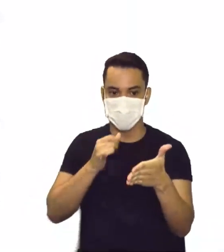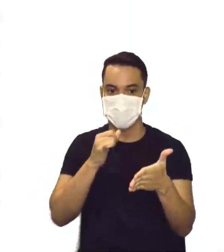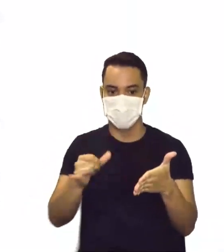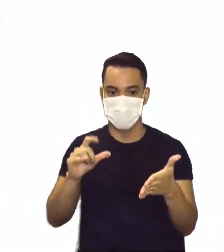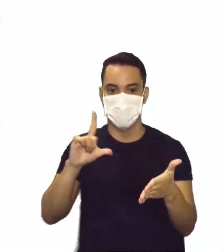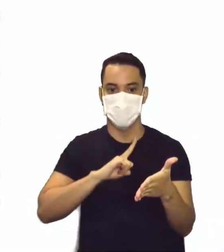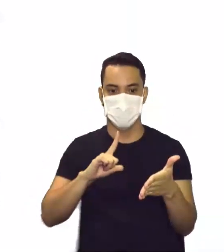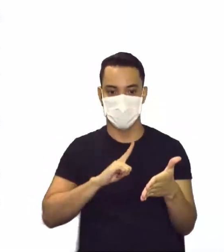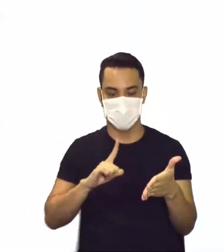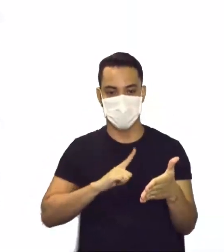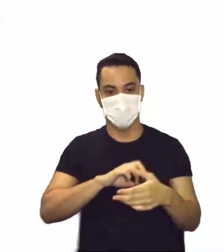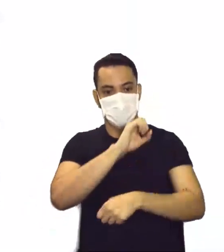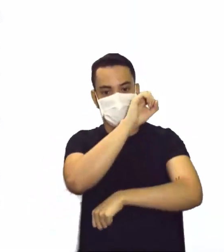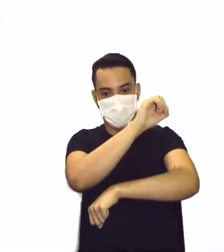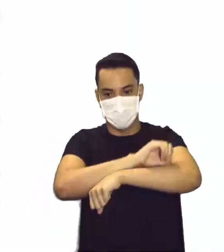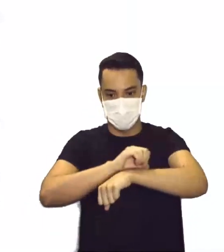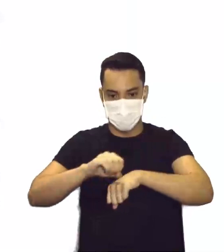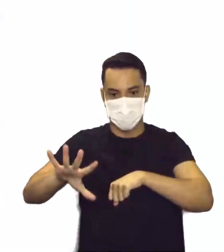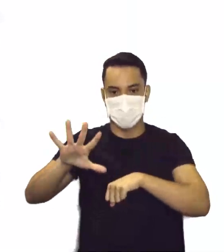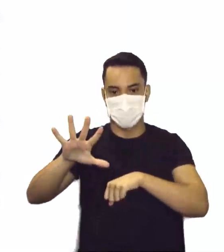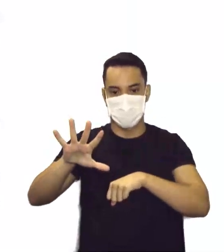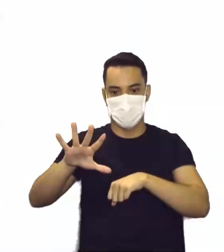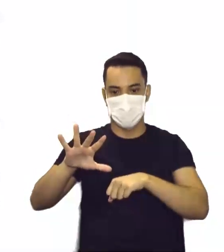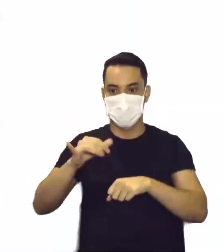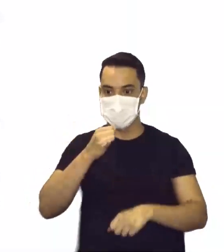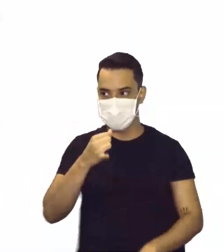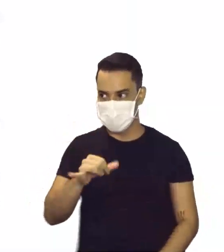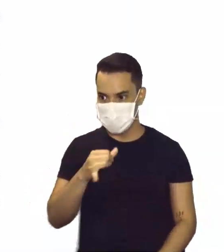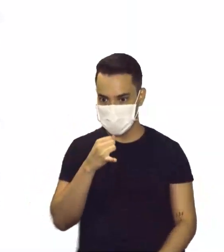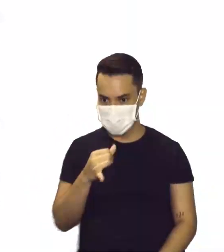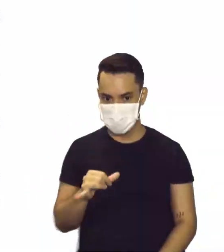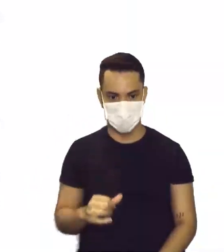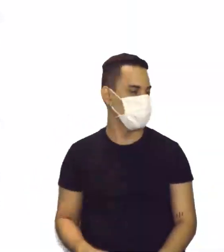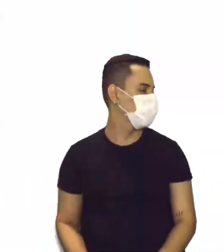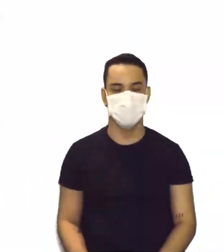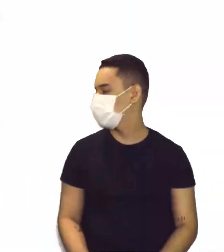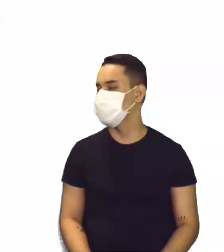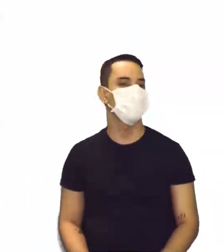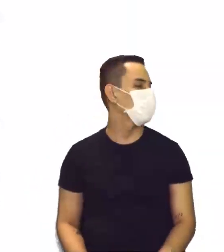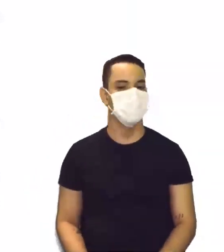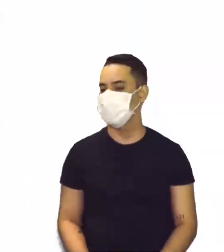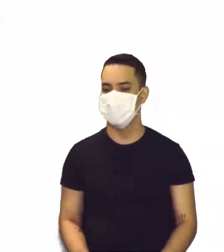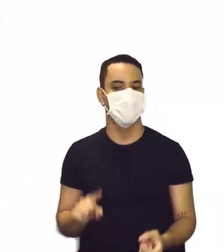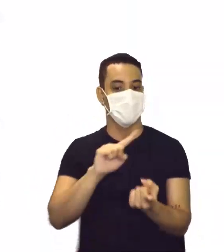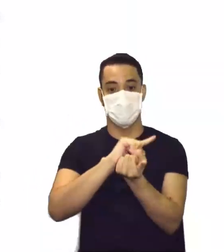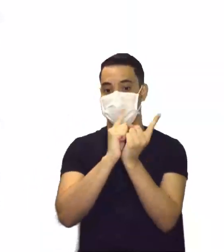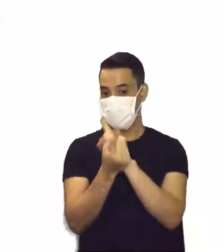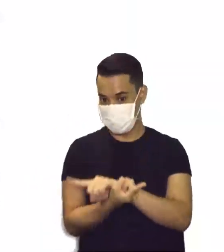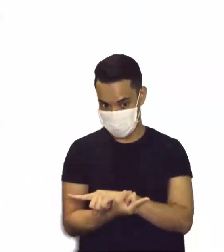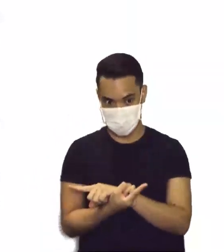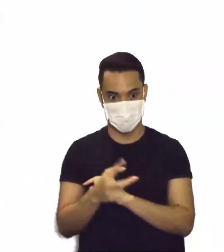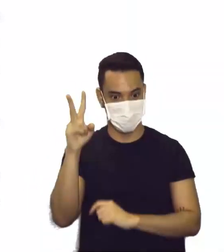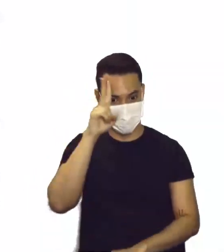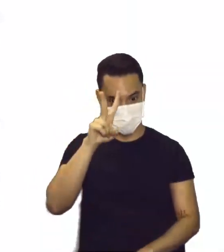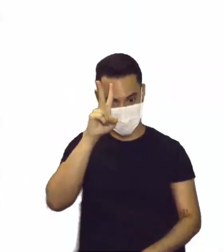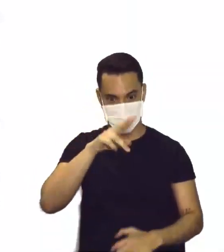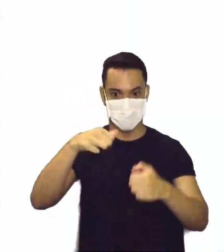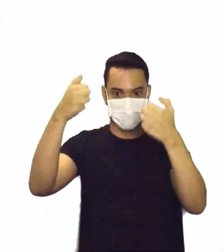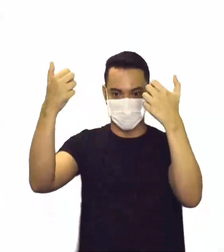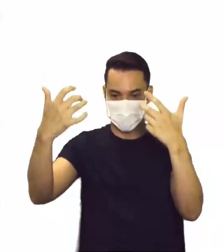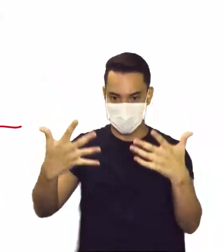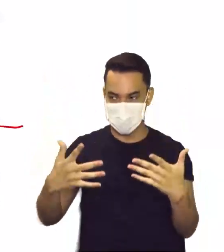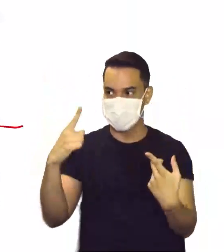possuem alta condutividade elétrica. Não, pessoal, pelo contrário. Os materiais que